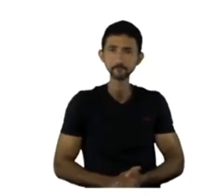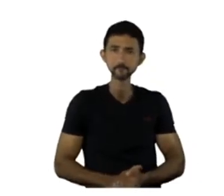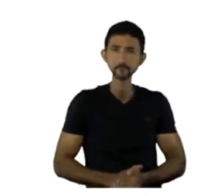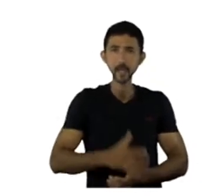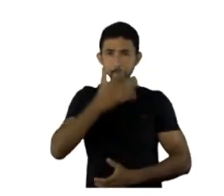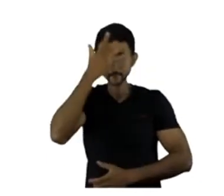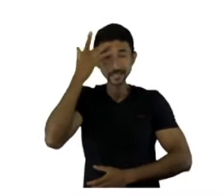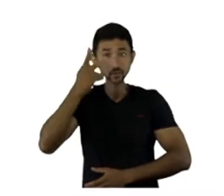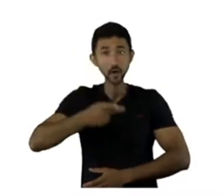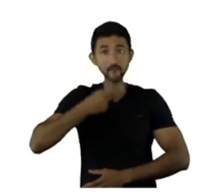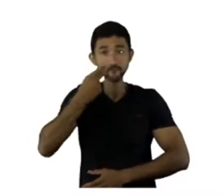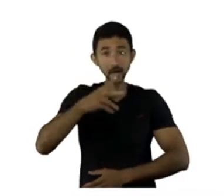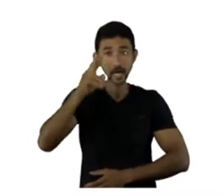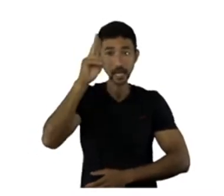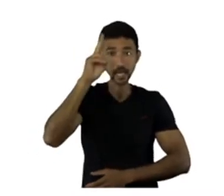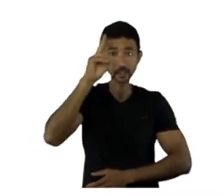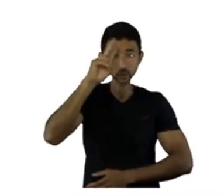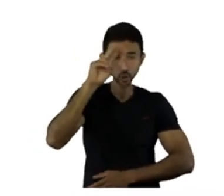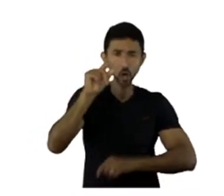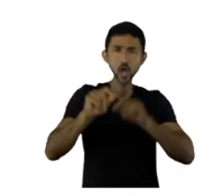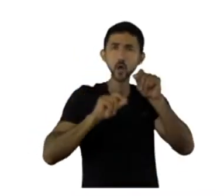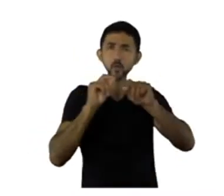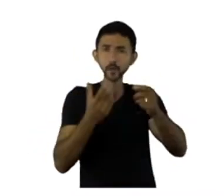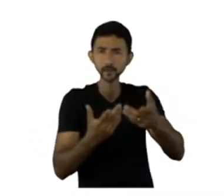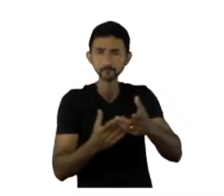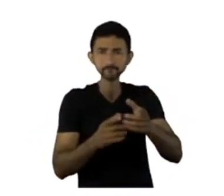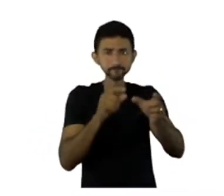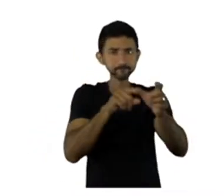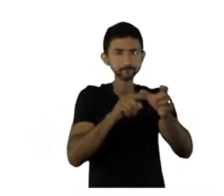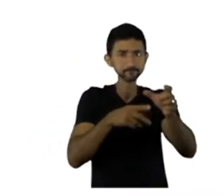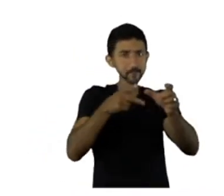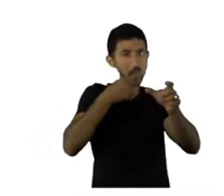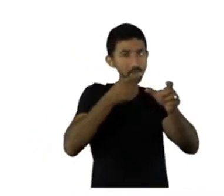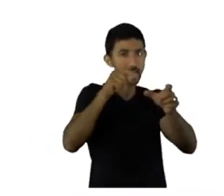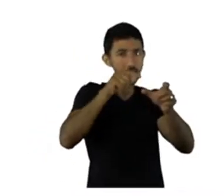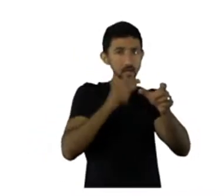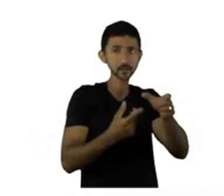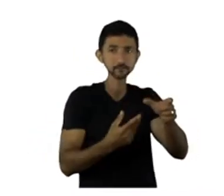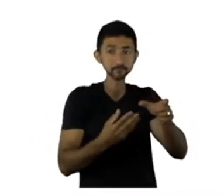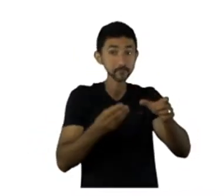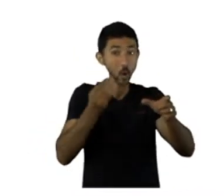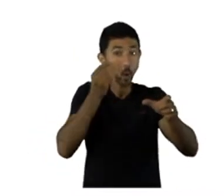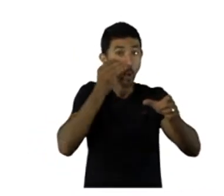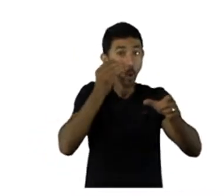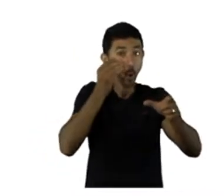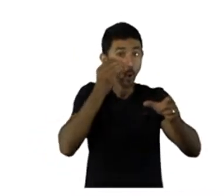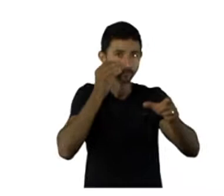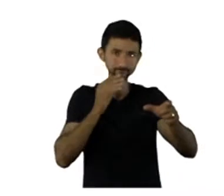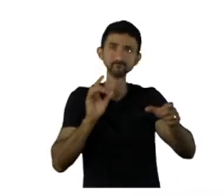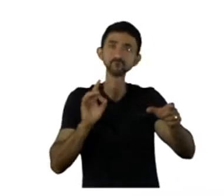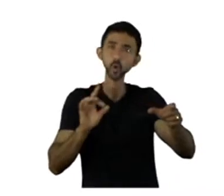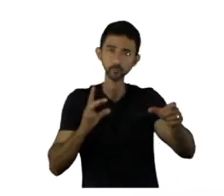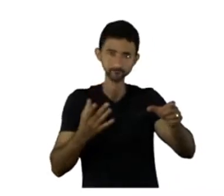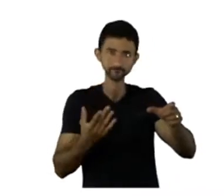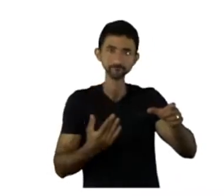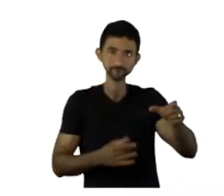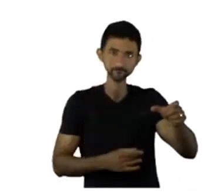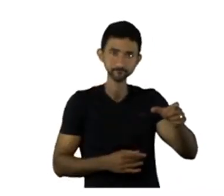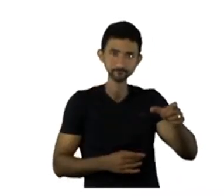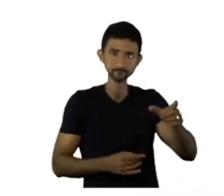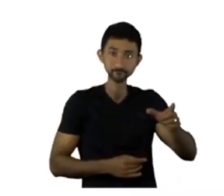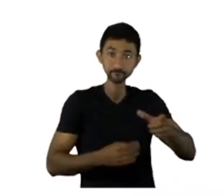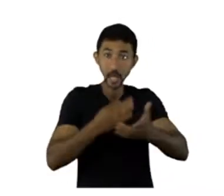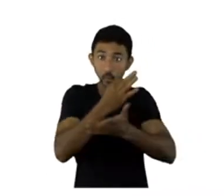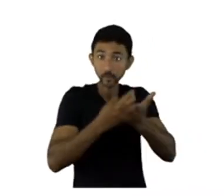conta a história. Nesse texto, o narrador, ele é observador. Nesse texto do